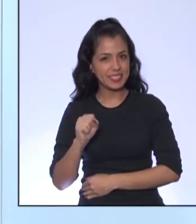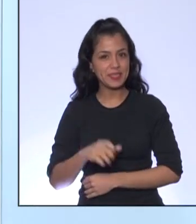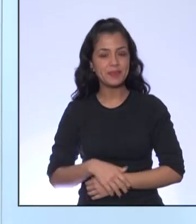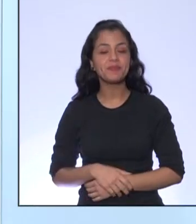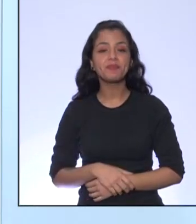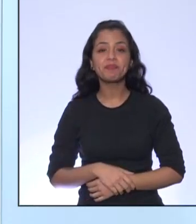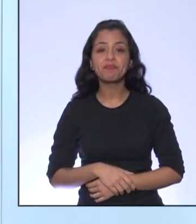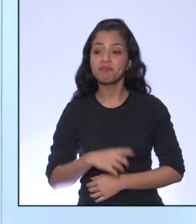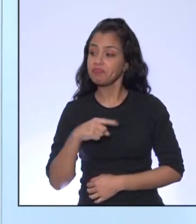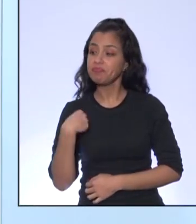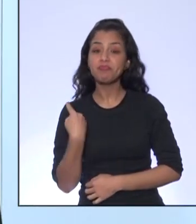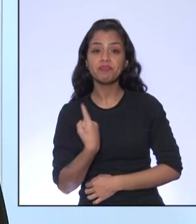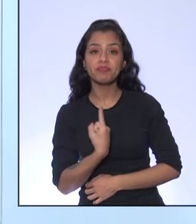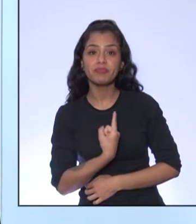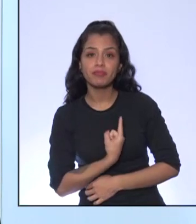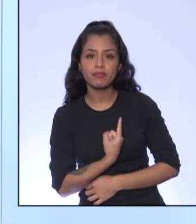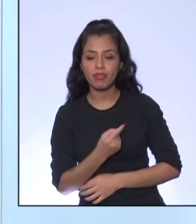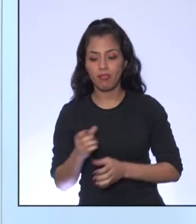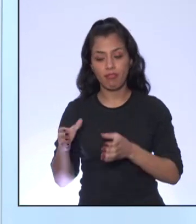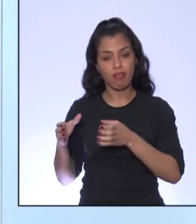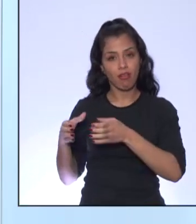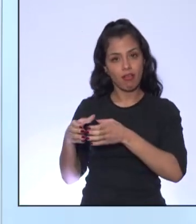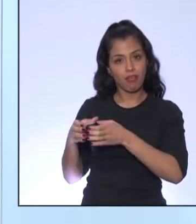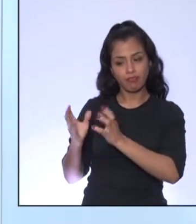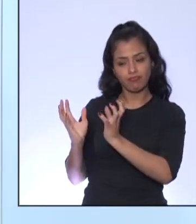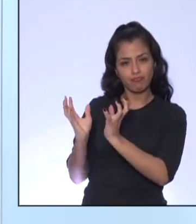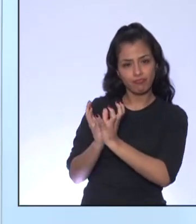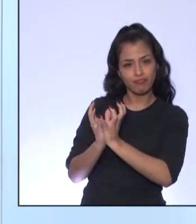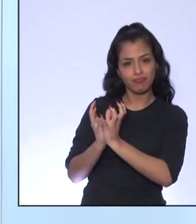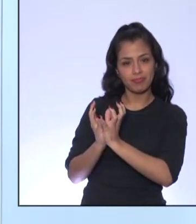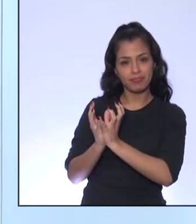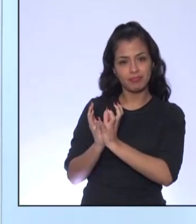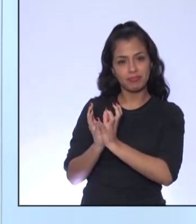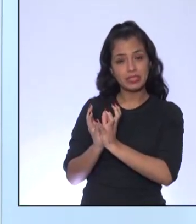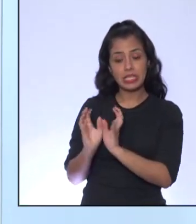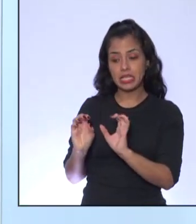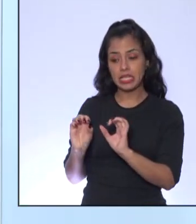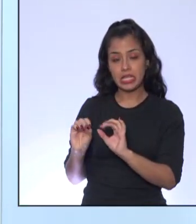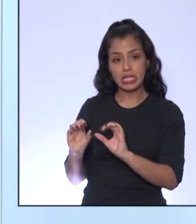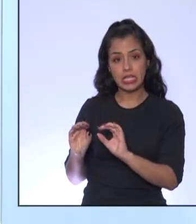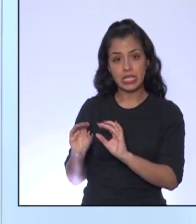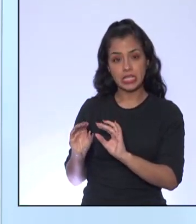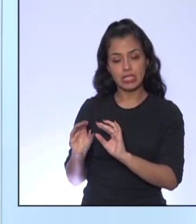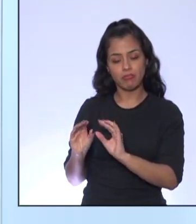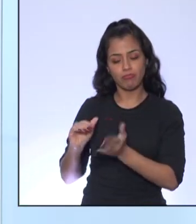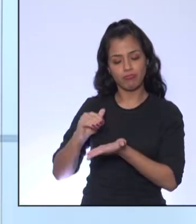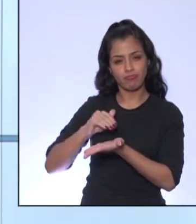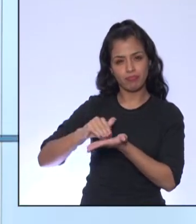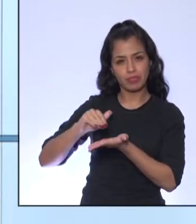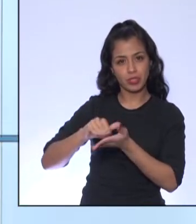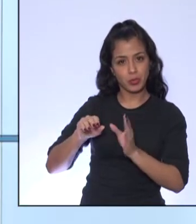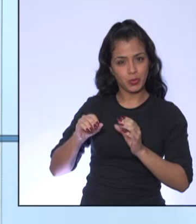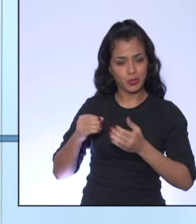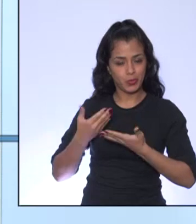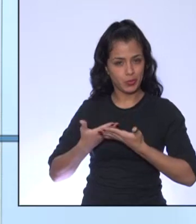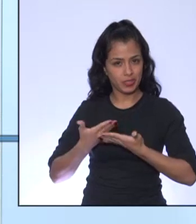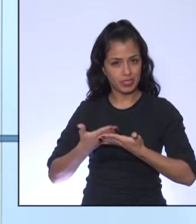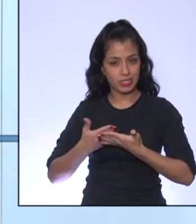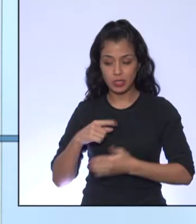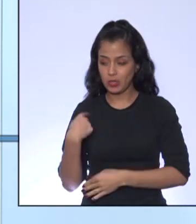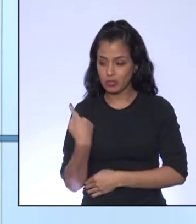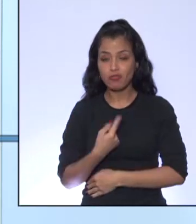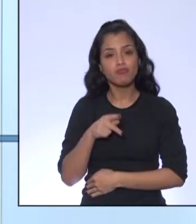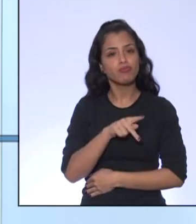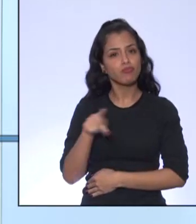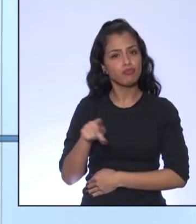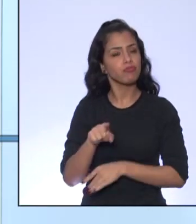Nós somos da equipe do Programa Ensino Integral da Secretaria de Educação, somos professoras da rede